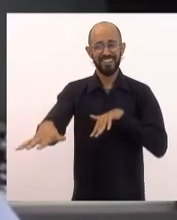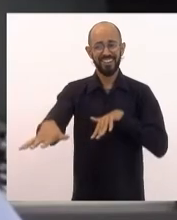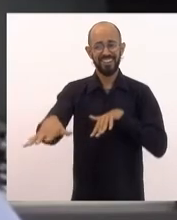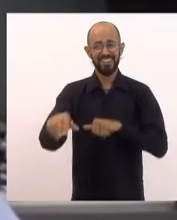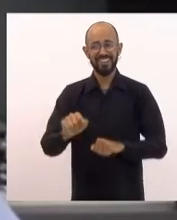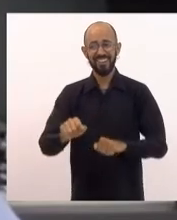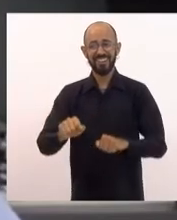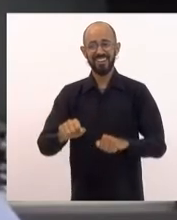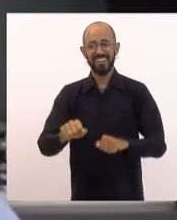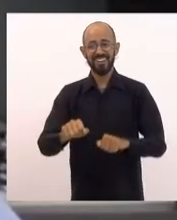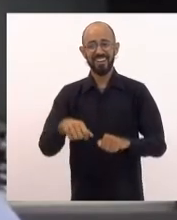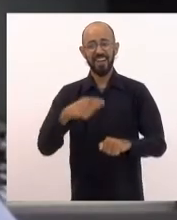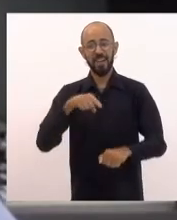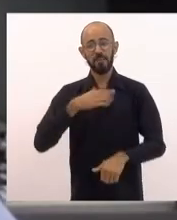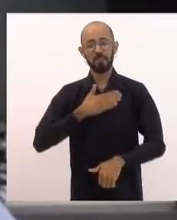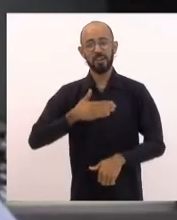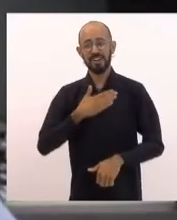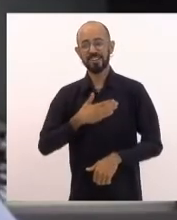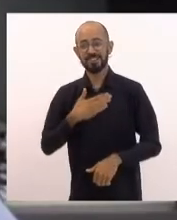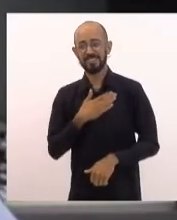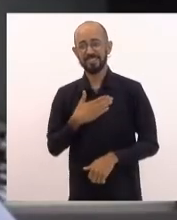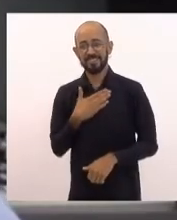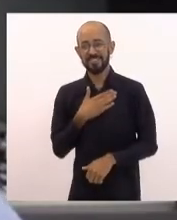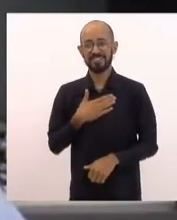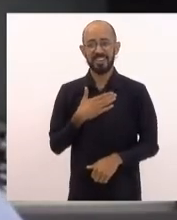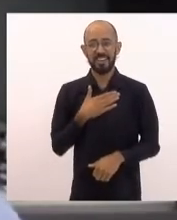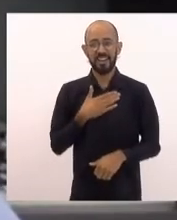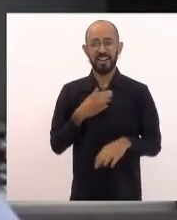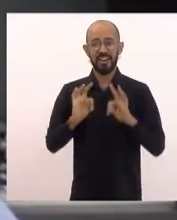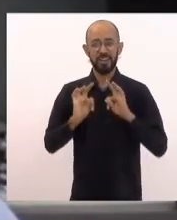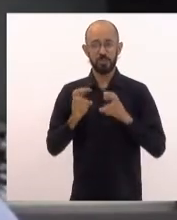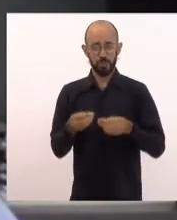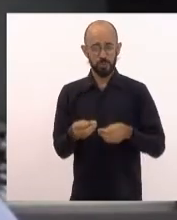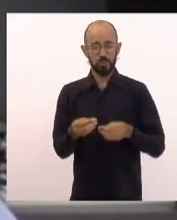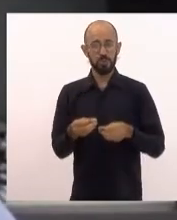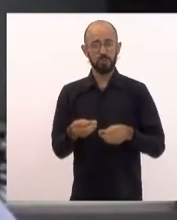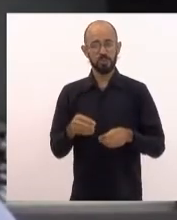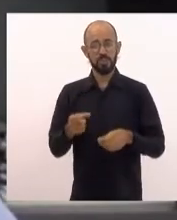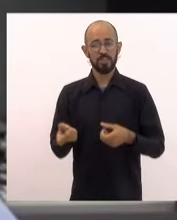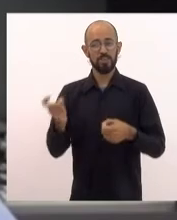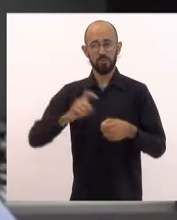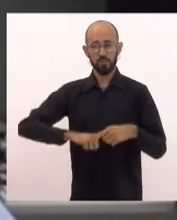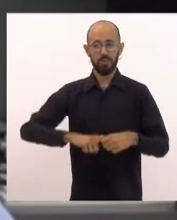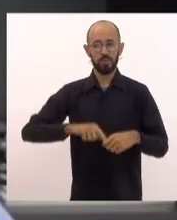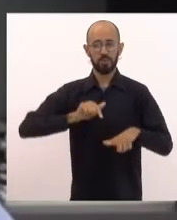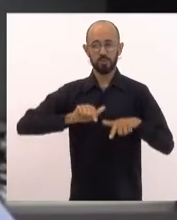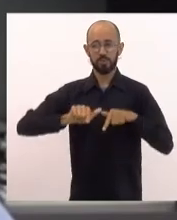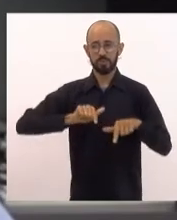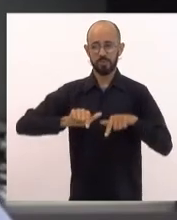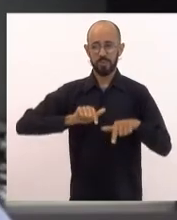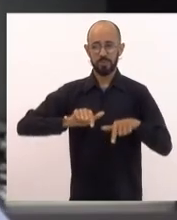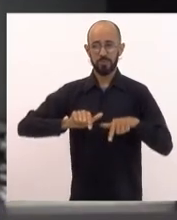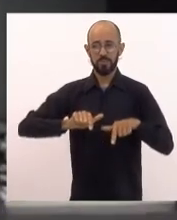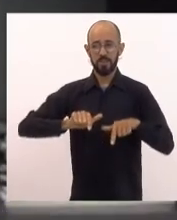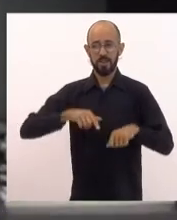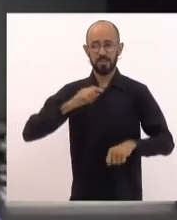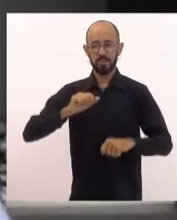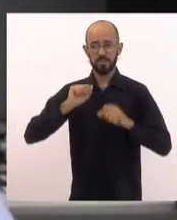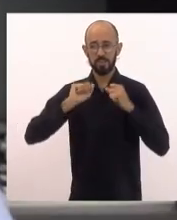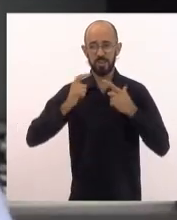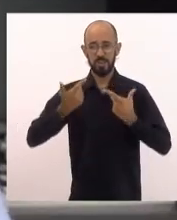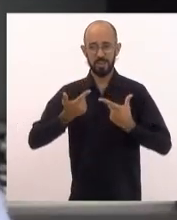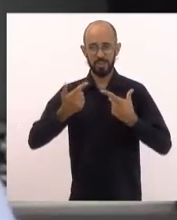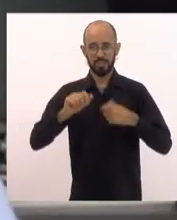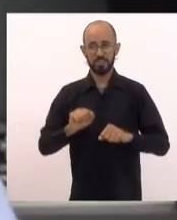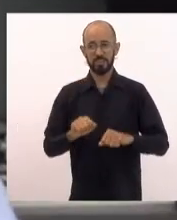que é um imenso prazer rever a todos nesse reinício dos trabalhos legislativos,